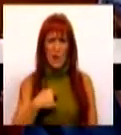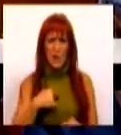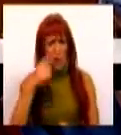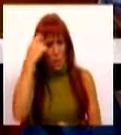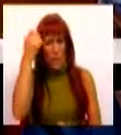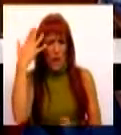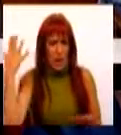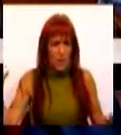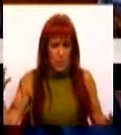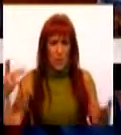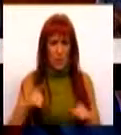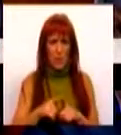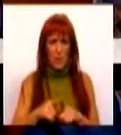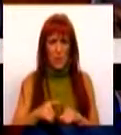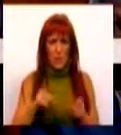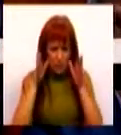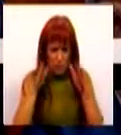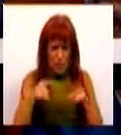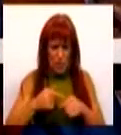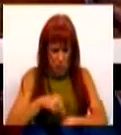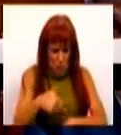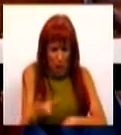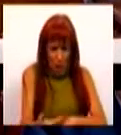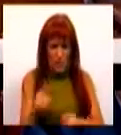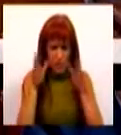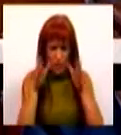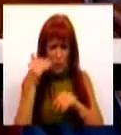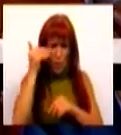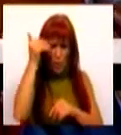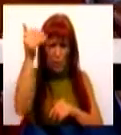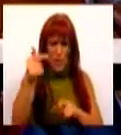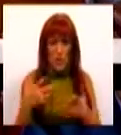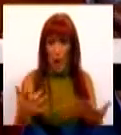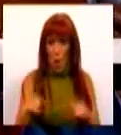compreender, concentra-se no presente, concentra-se no